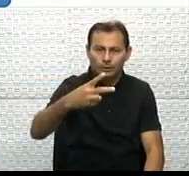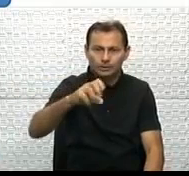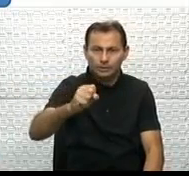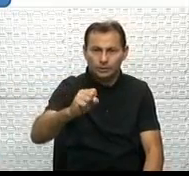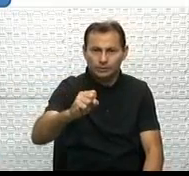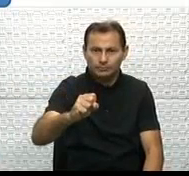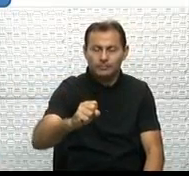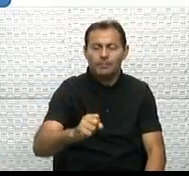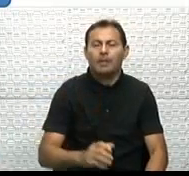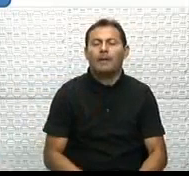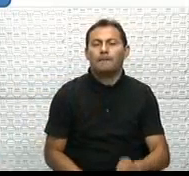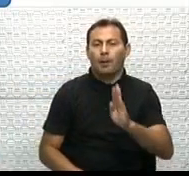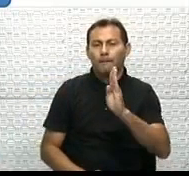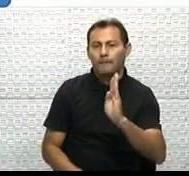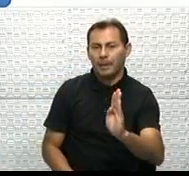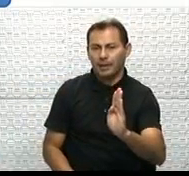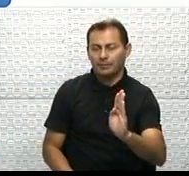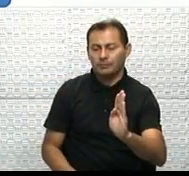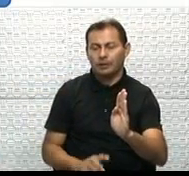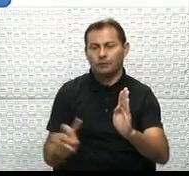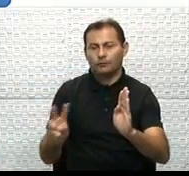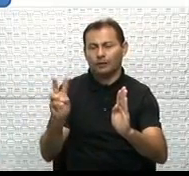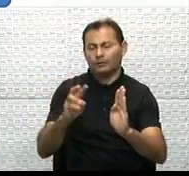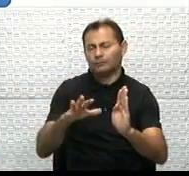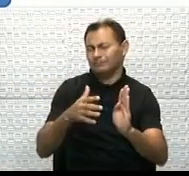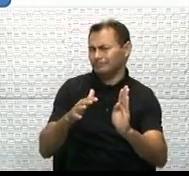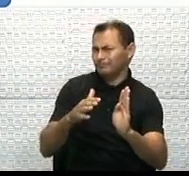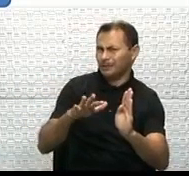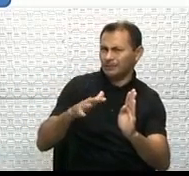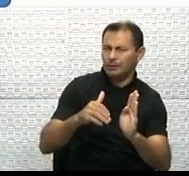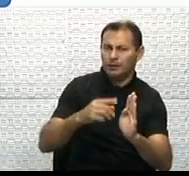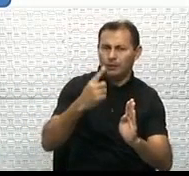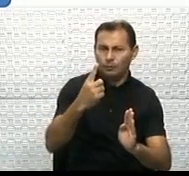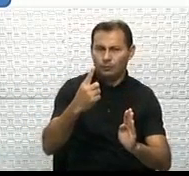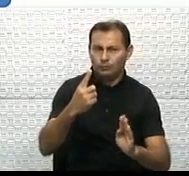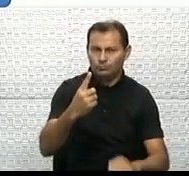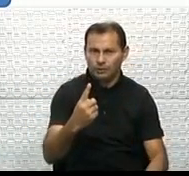0,928 e para o B o valor aproximado de